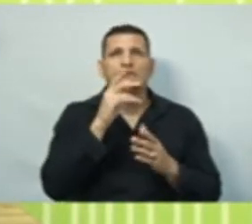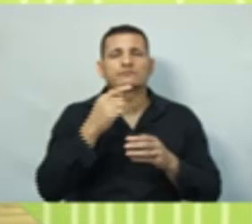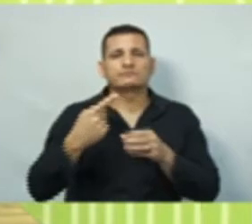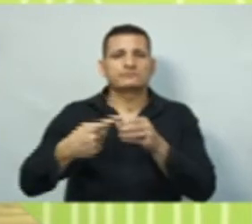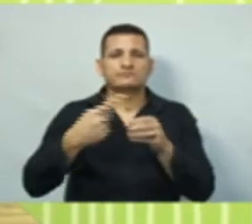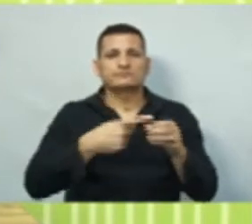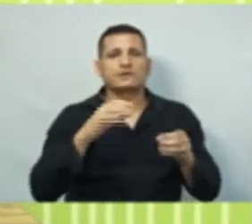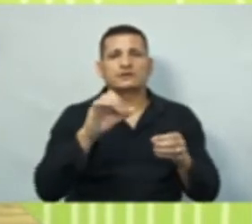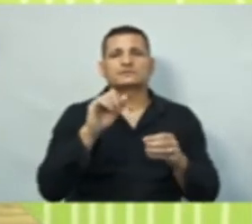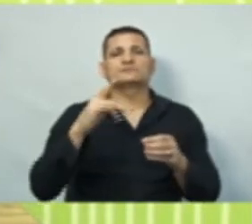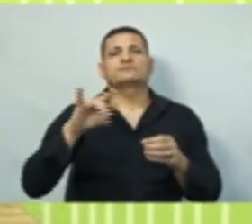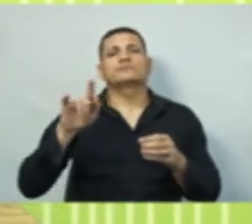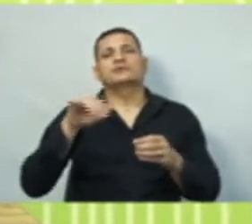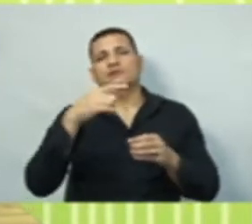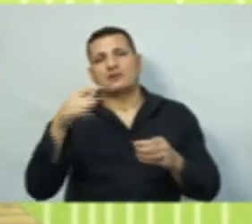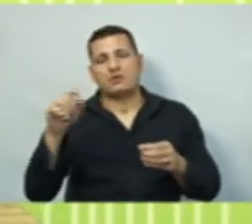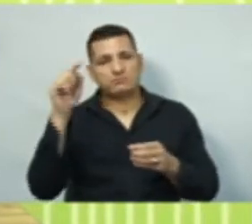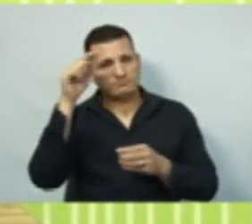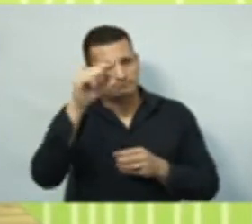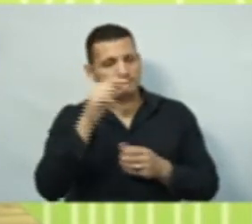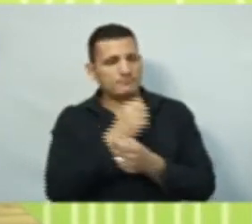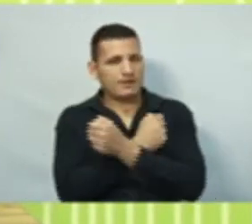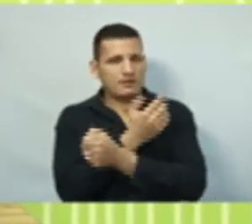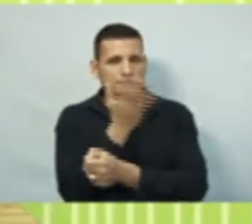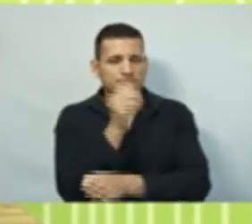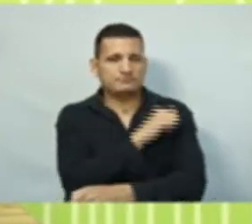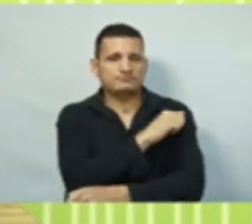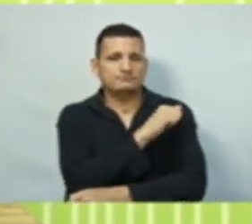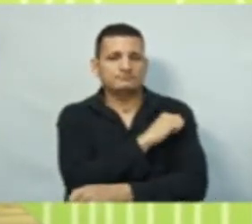Oeste, um abraço aos alunos de Espigão,